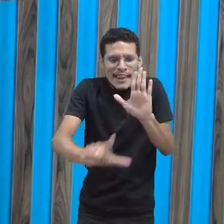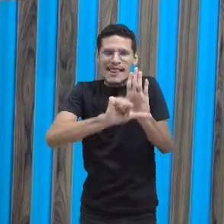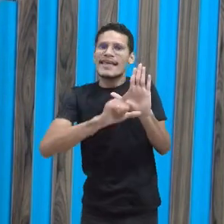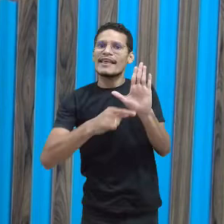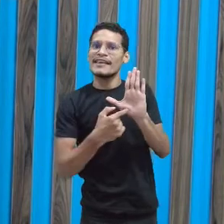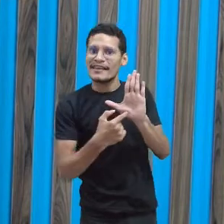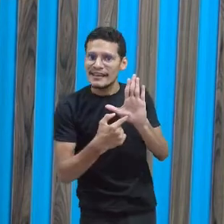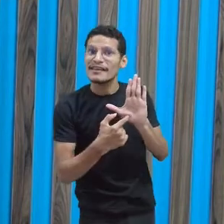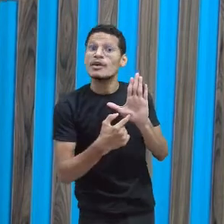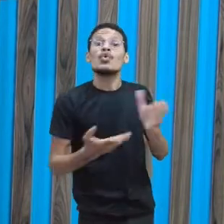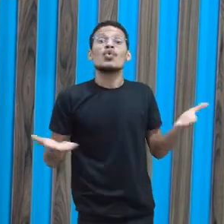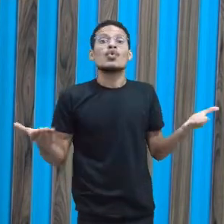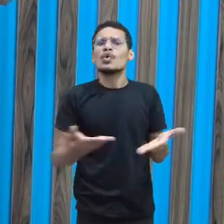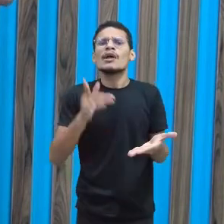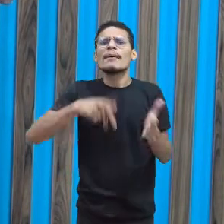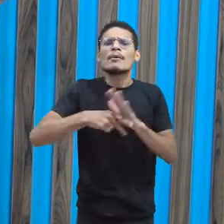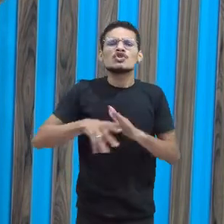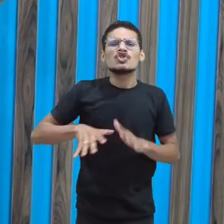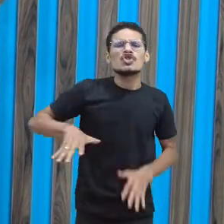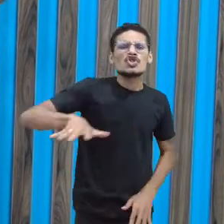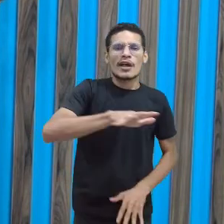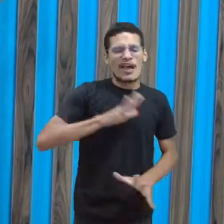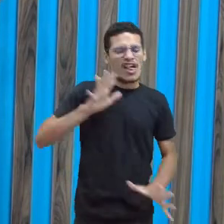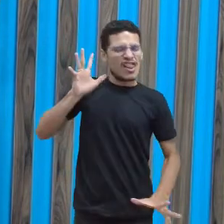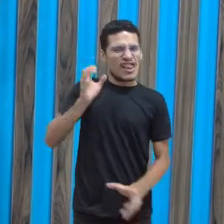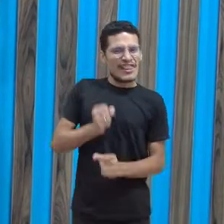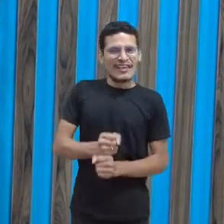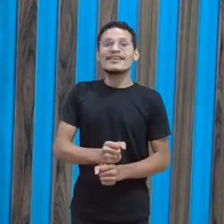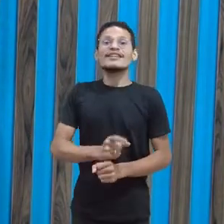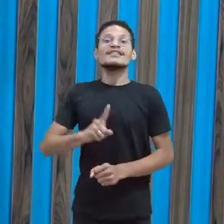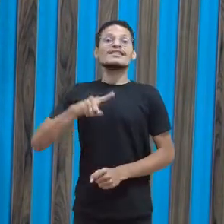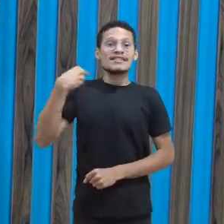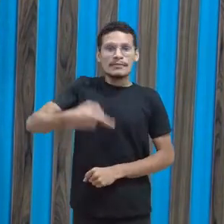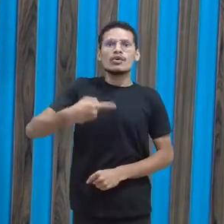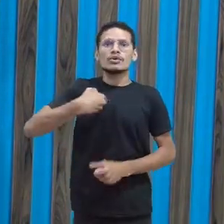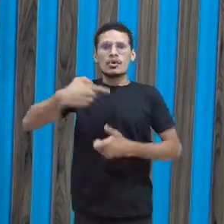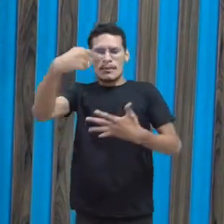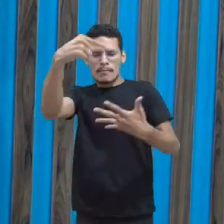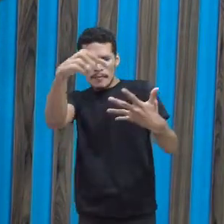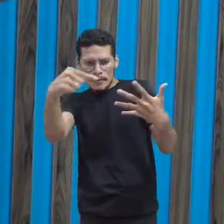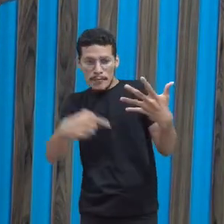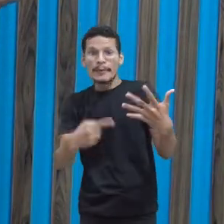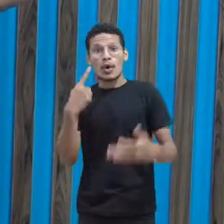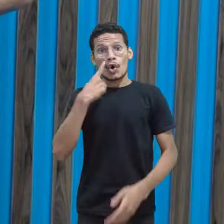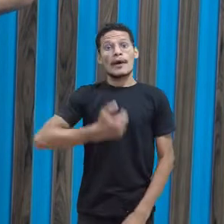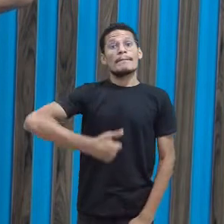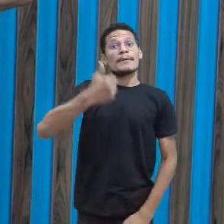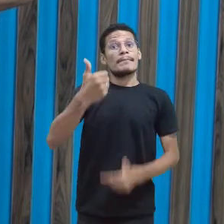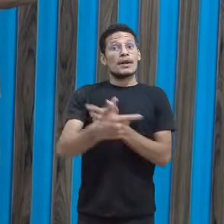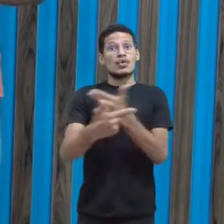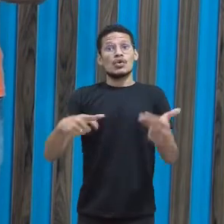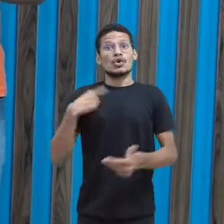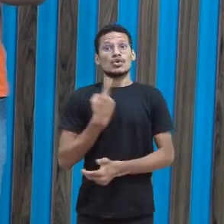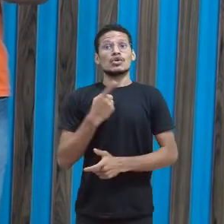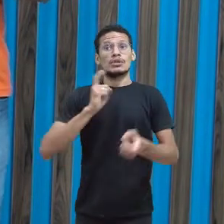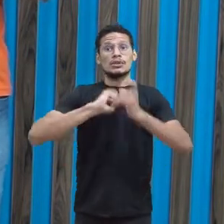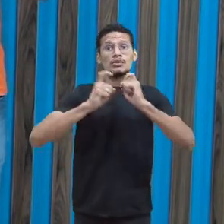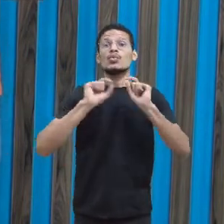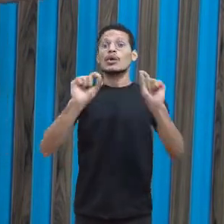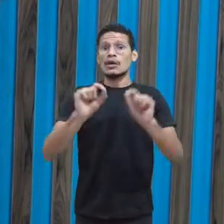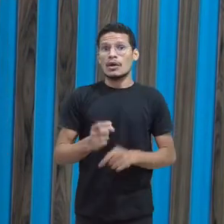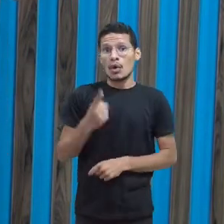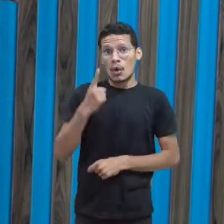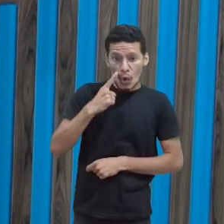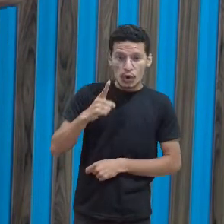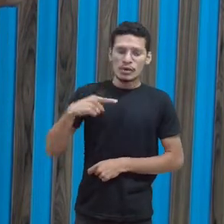Então, hoje a gente vai fazer dar uma geral e depois a gente vai especificando, né? Então, o primeiro ponto para a gente discutir é justamente o seguinte: como nós